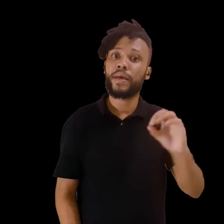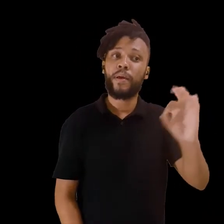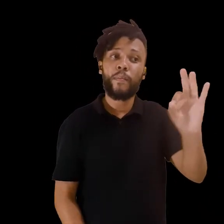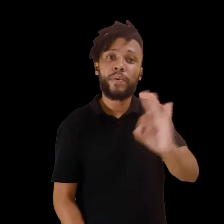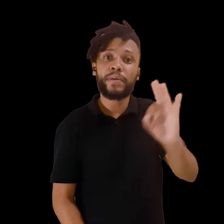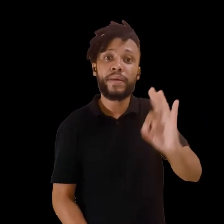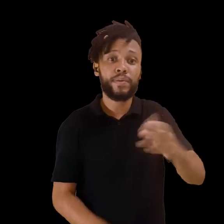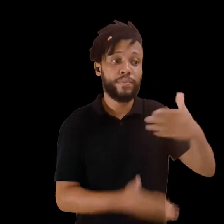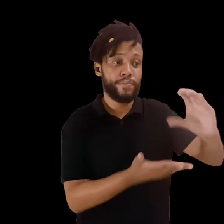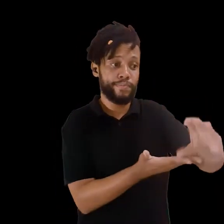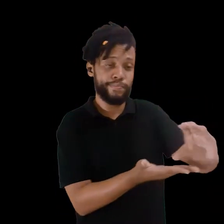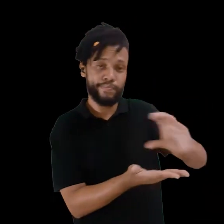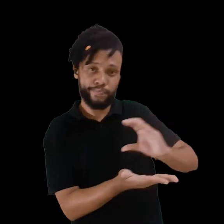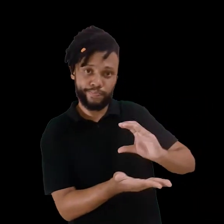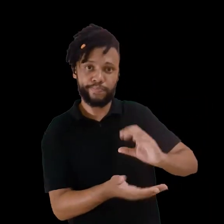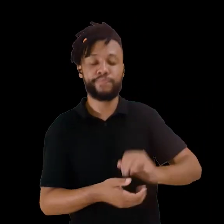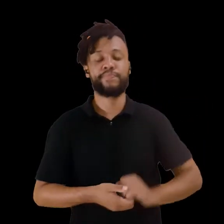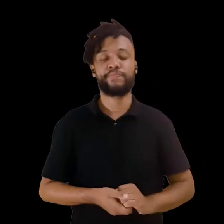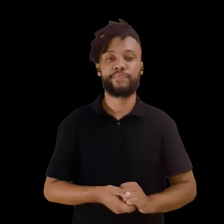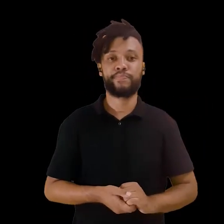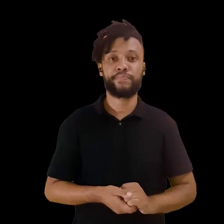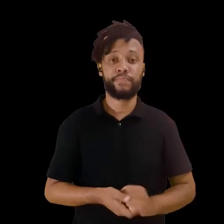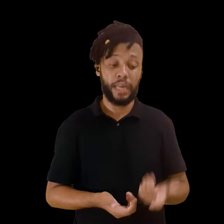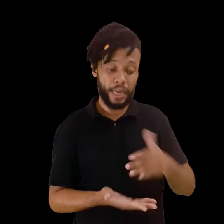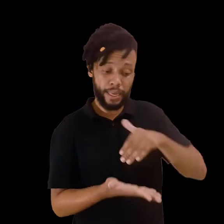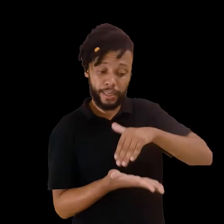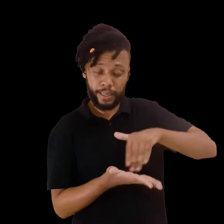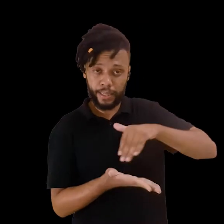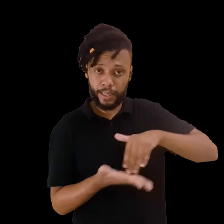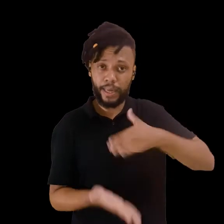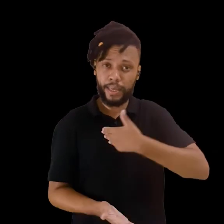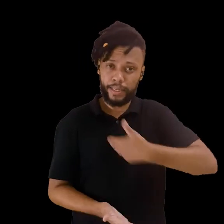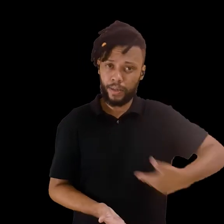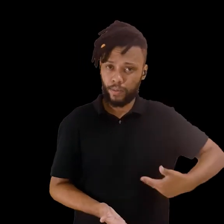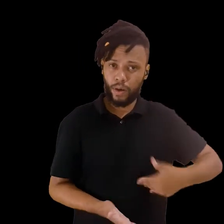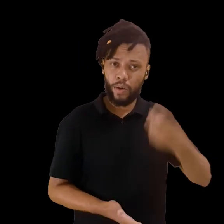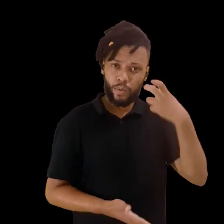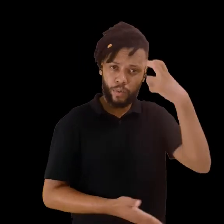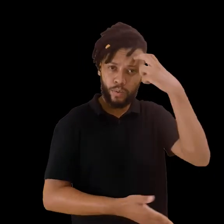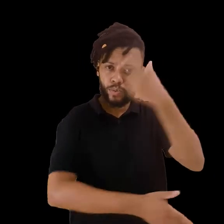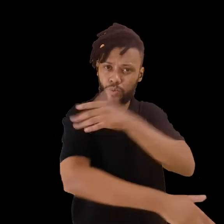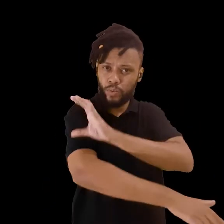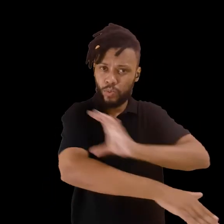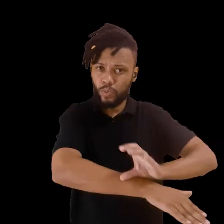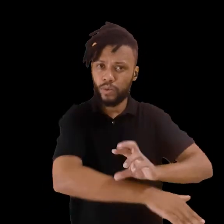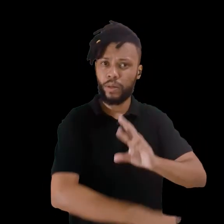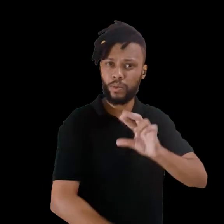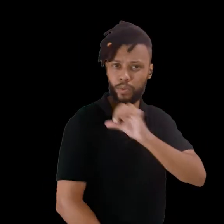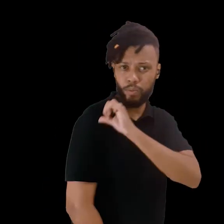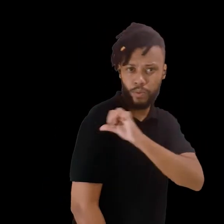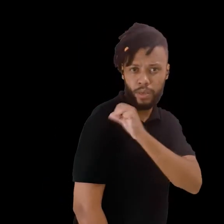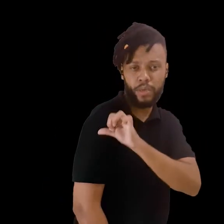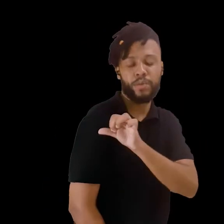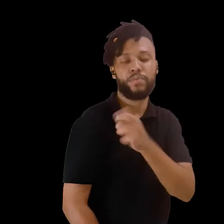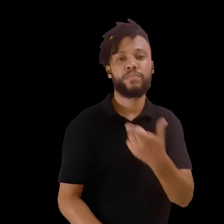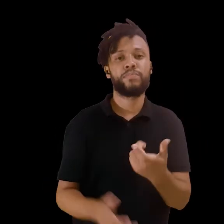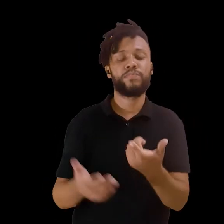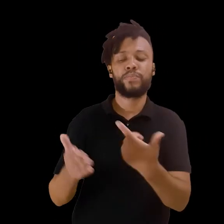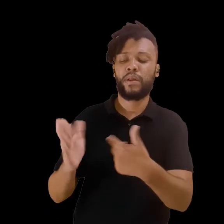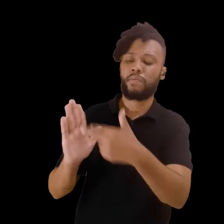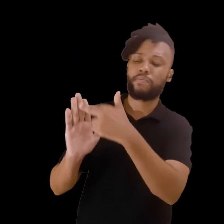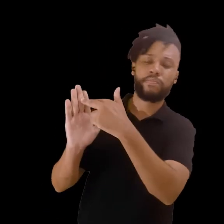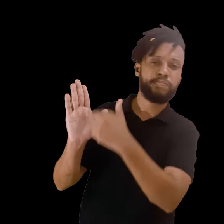incentivado. A Secretaria Estadual de Cultura do Rio estabelece que cada empresa